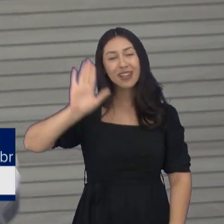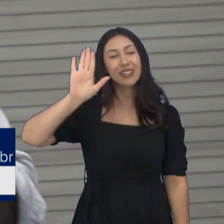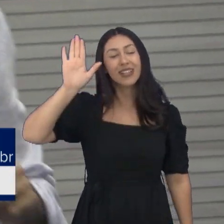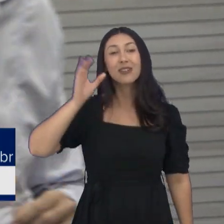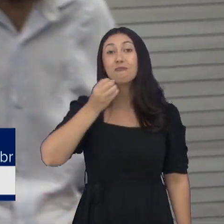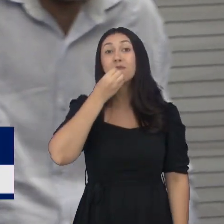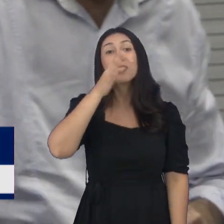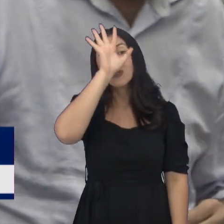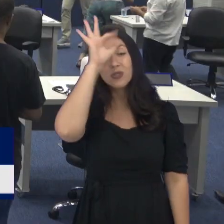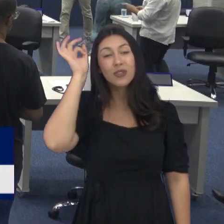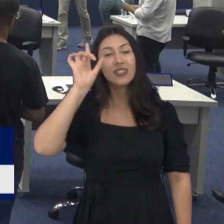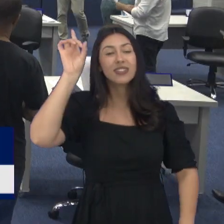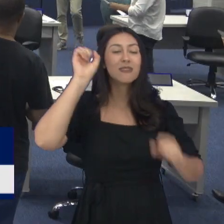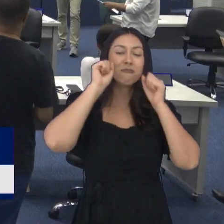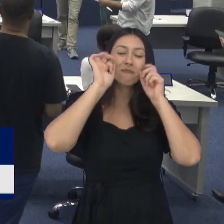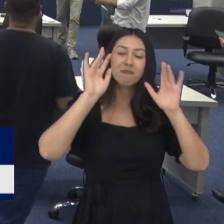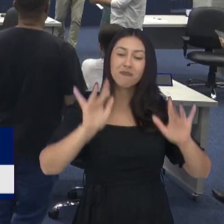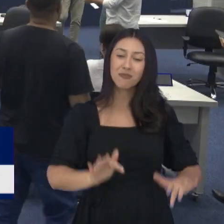abençoe.